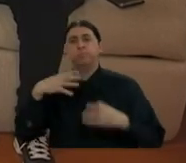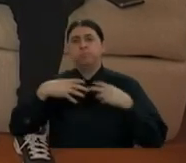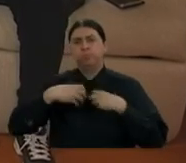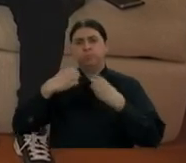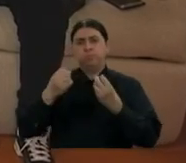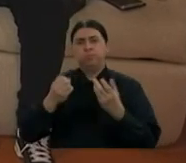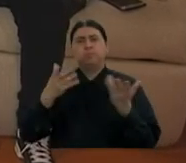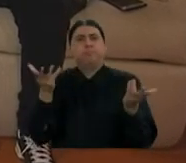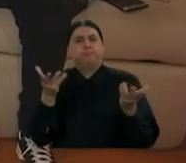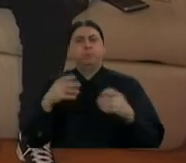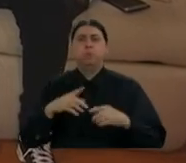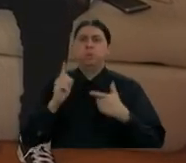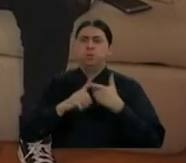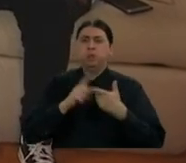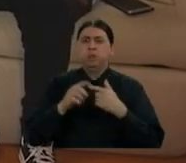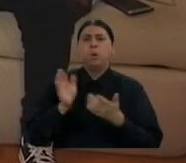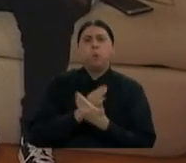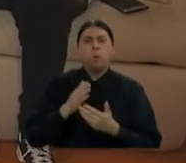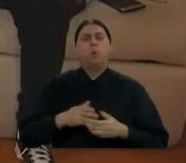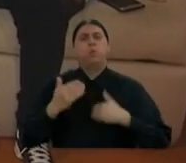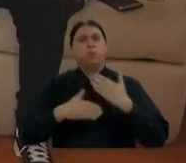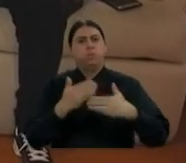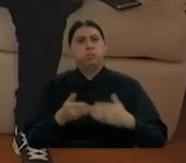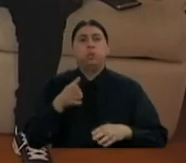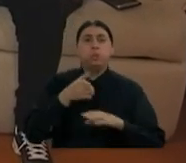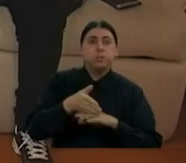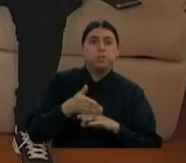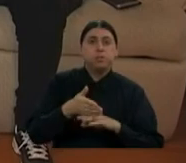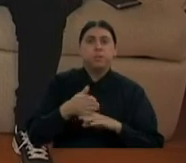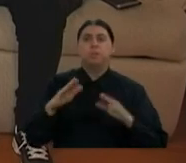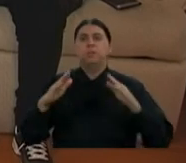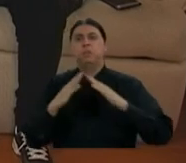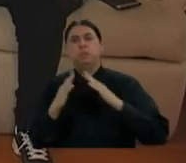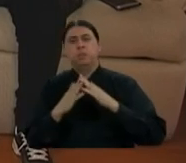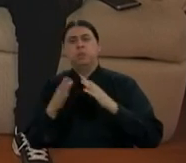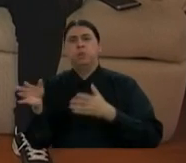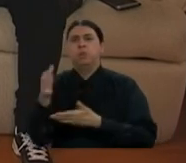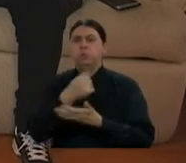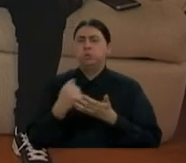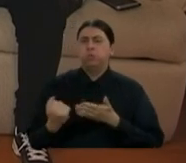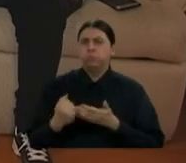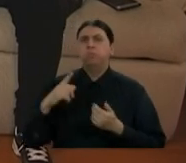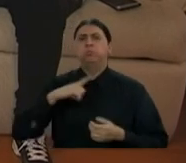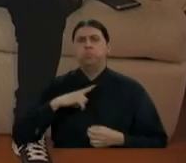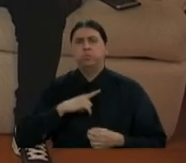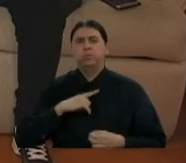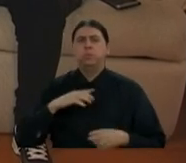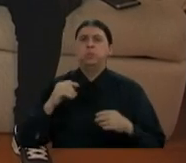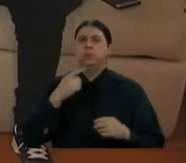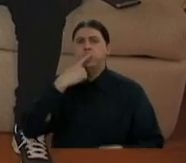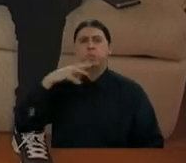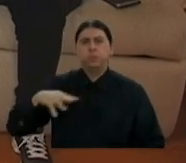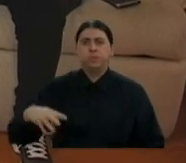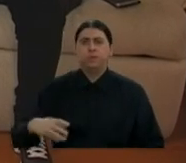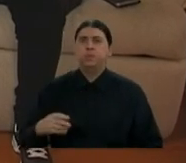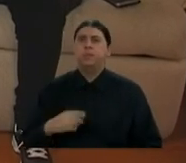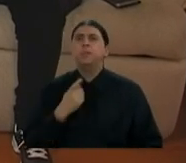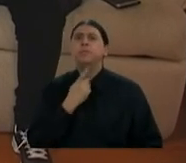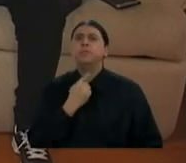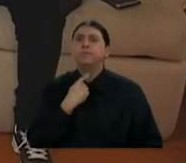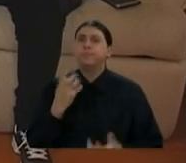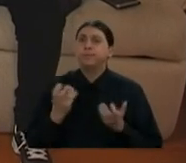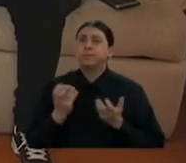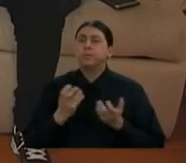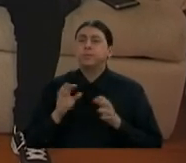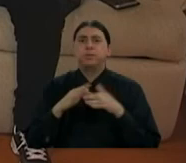no abrigo com essas crianças elas nela são super receptivos elas estão loucas para ter uma